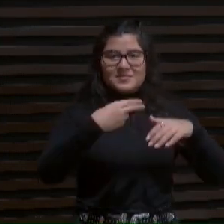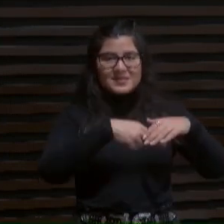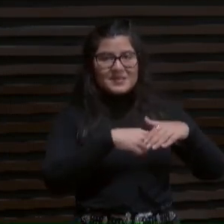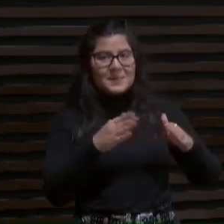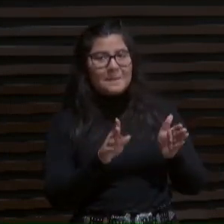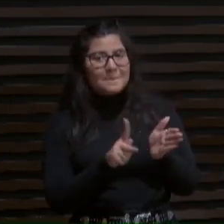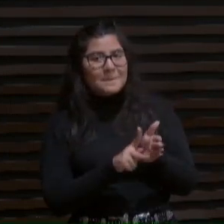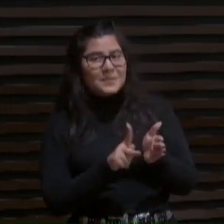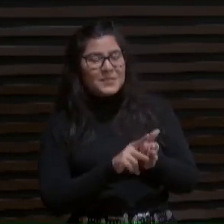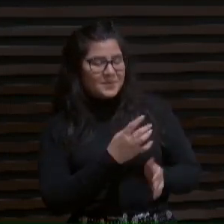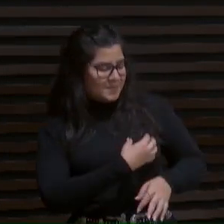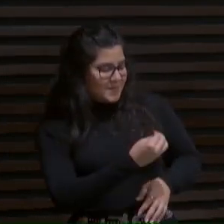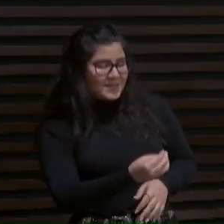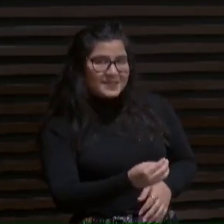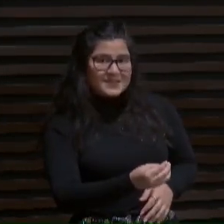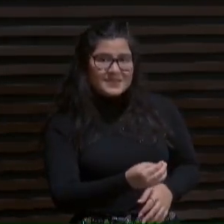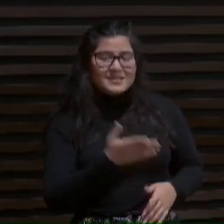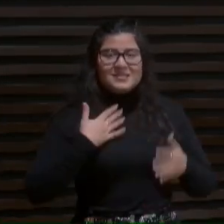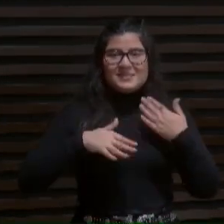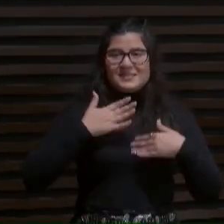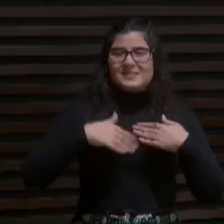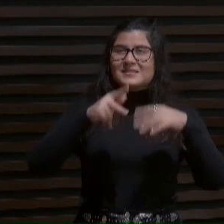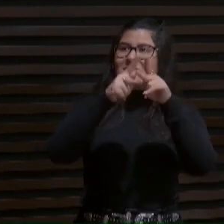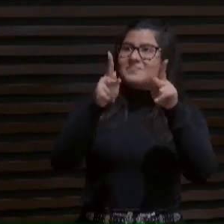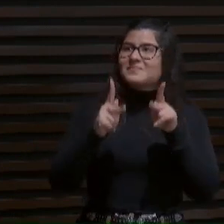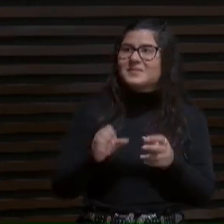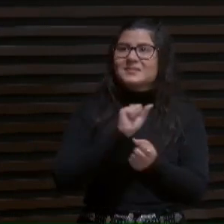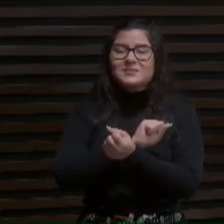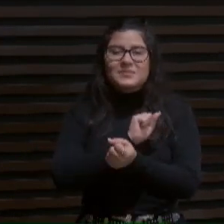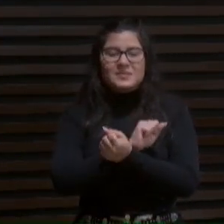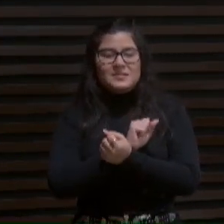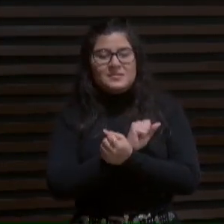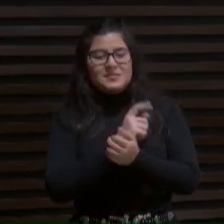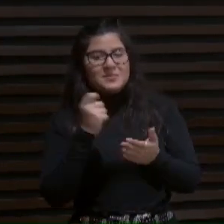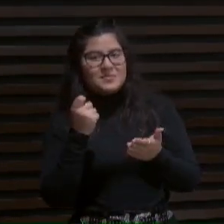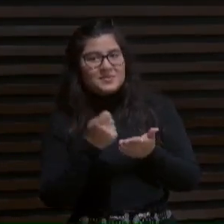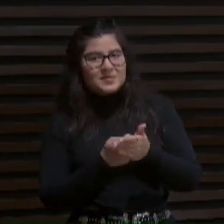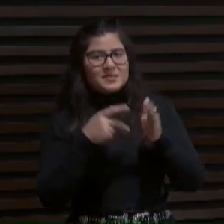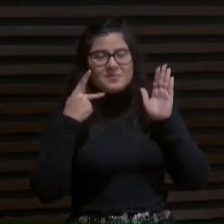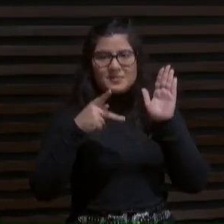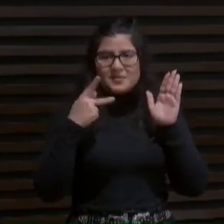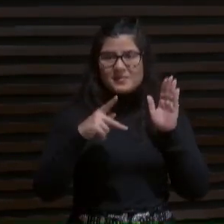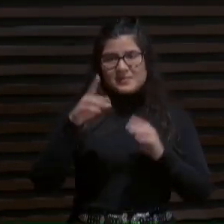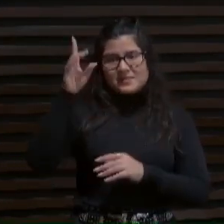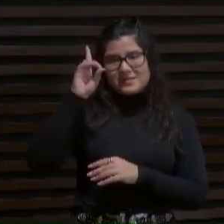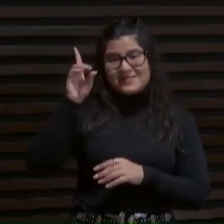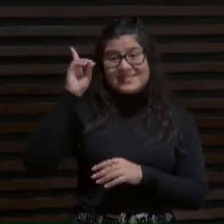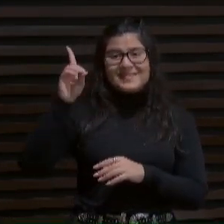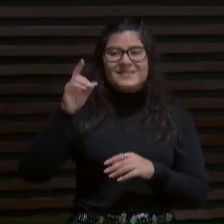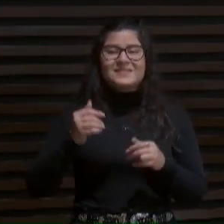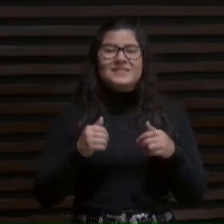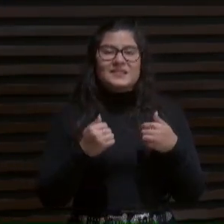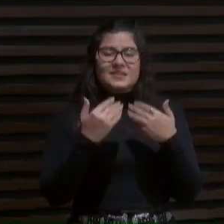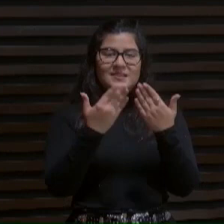pôde descansar em paz, aguardando o cumprimento da promessa de Deus. E Deus, finalmente, deu a